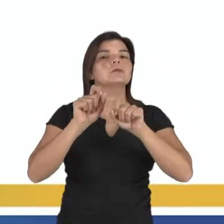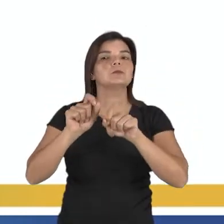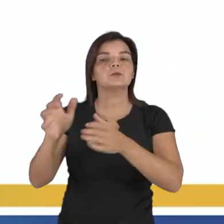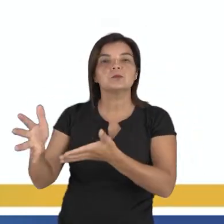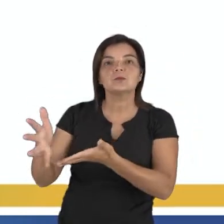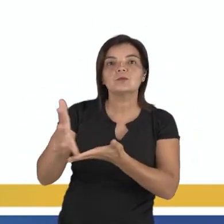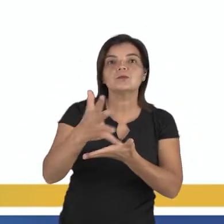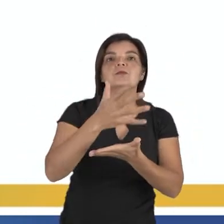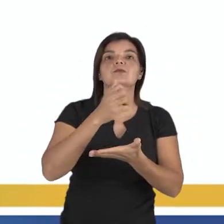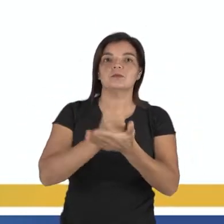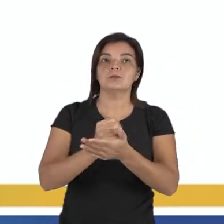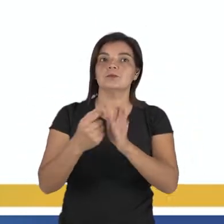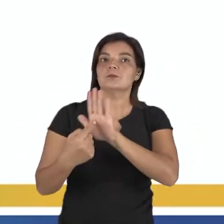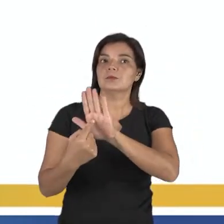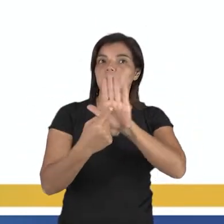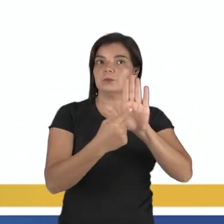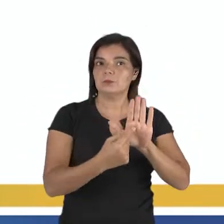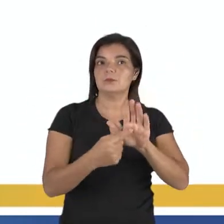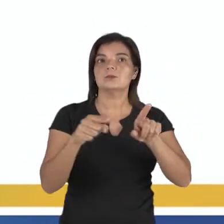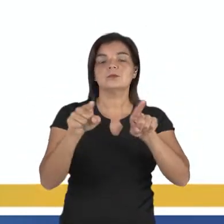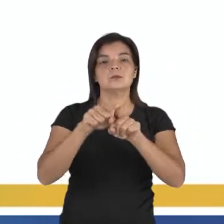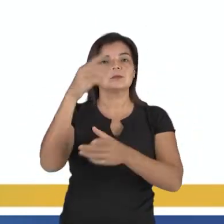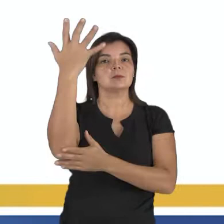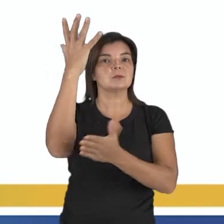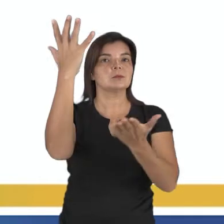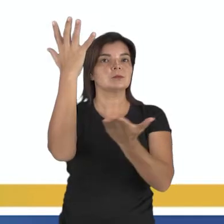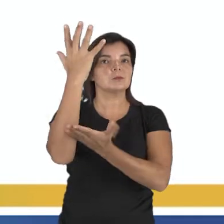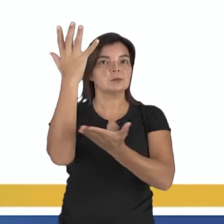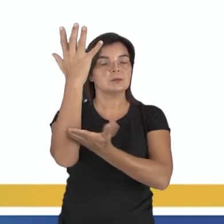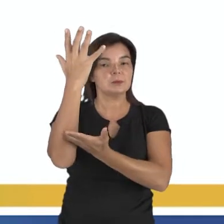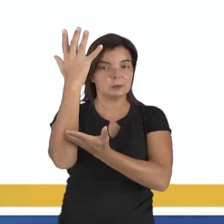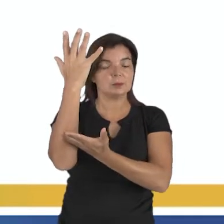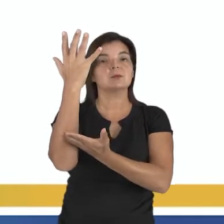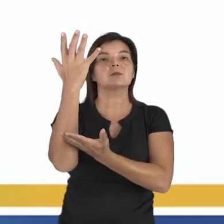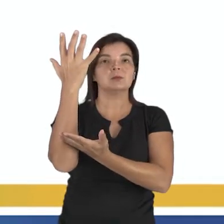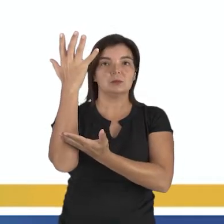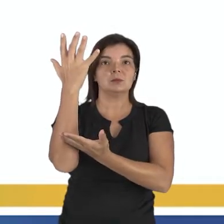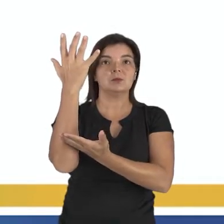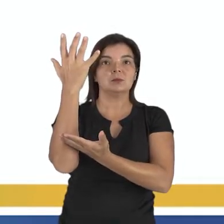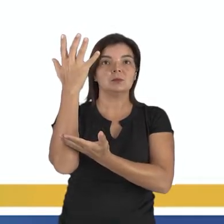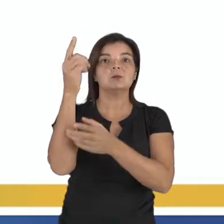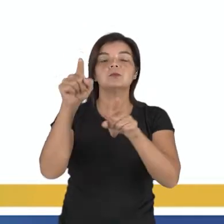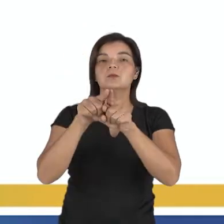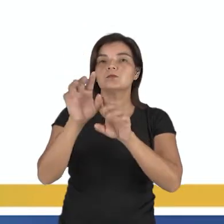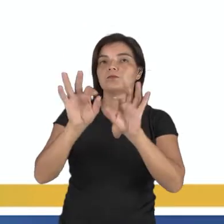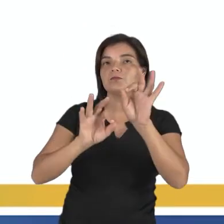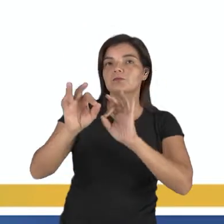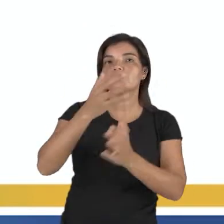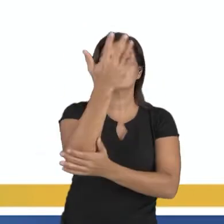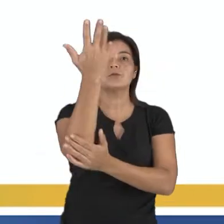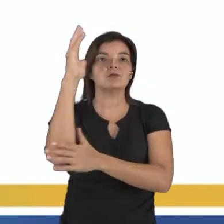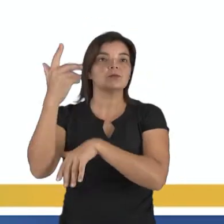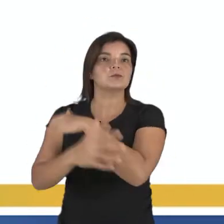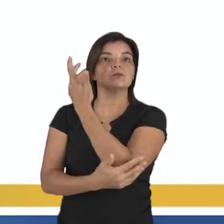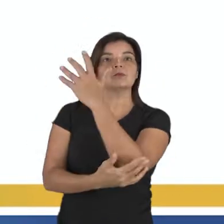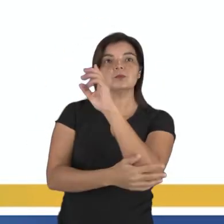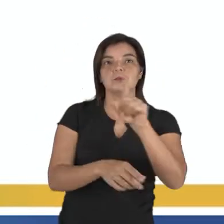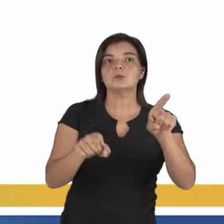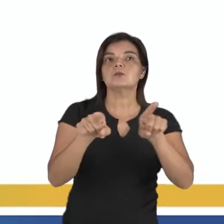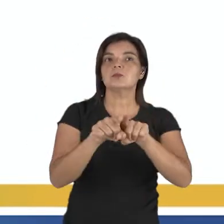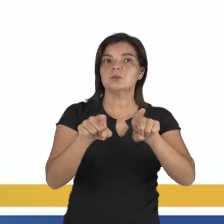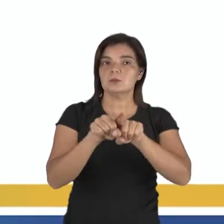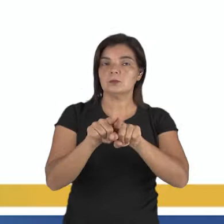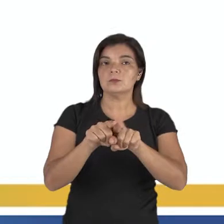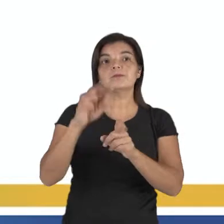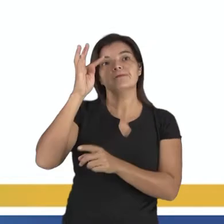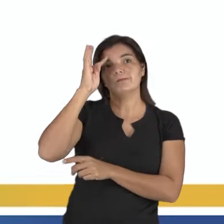é baseado no extrativismo, com destaque para a extração de madeira por meio do manejo florestal,